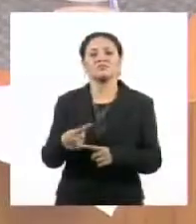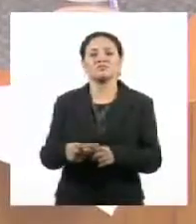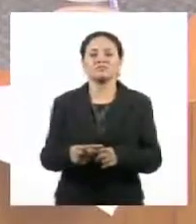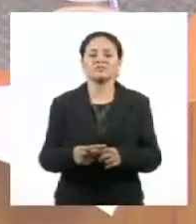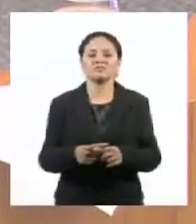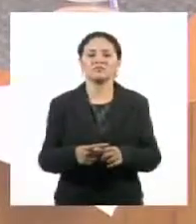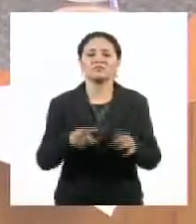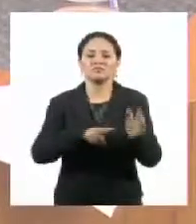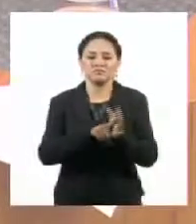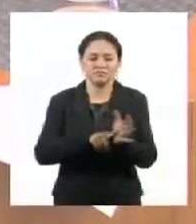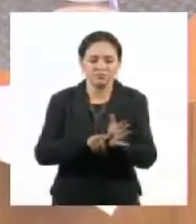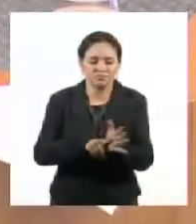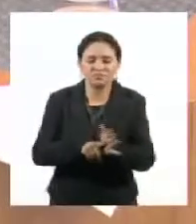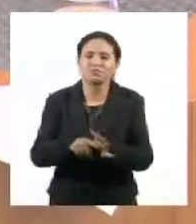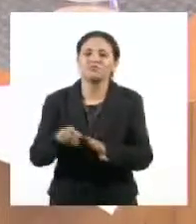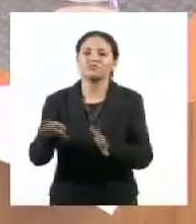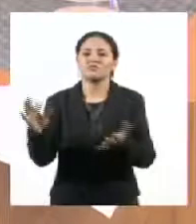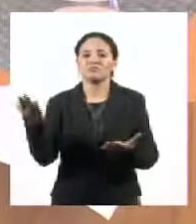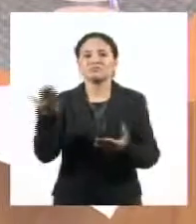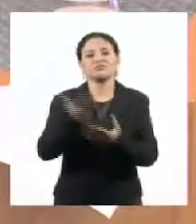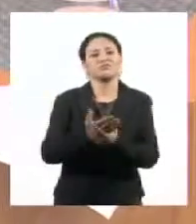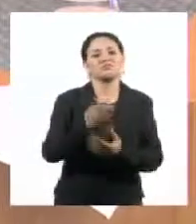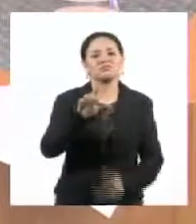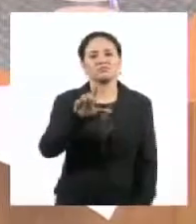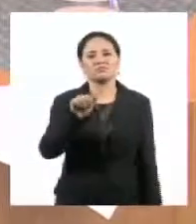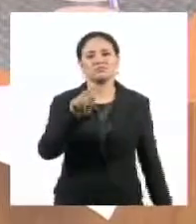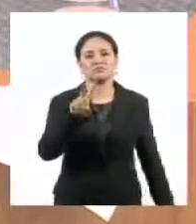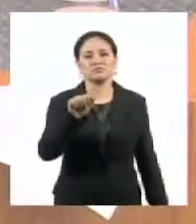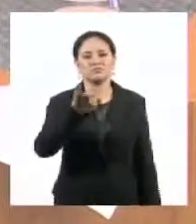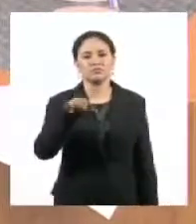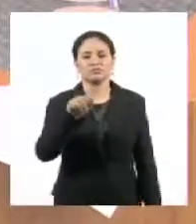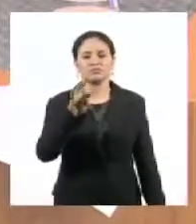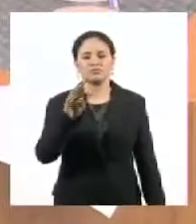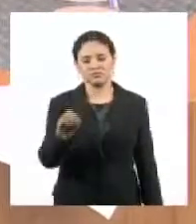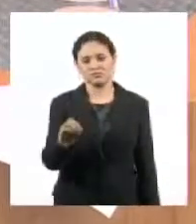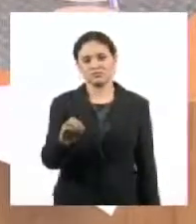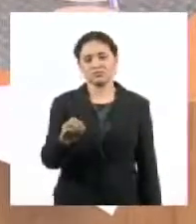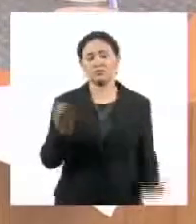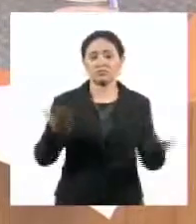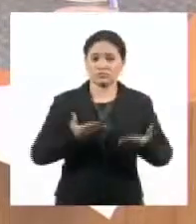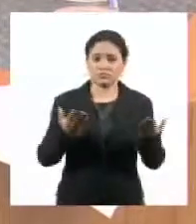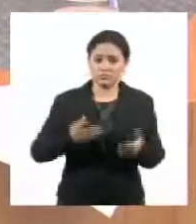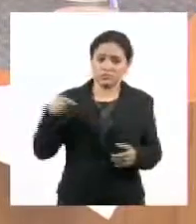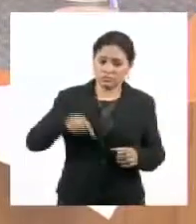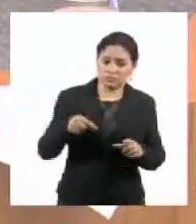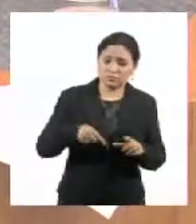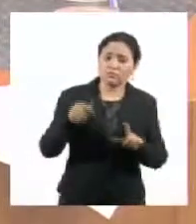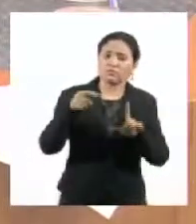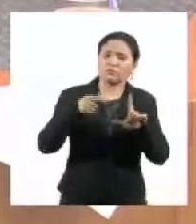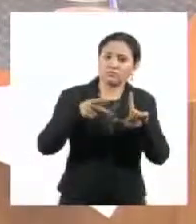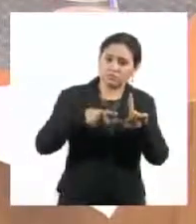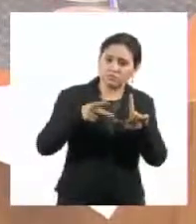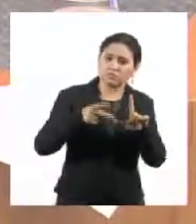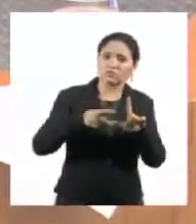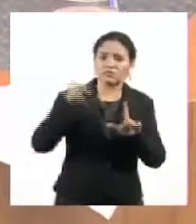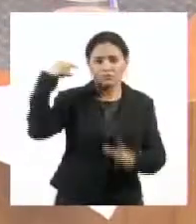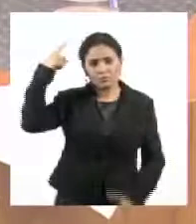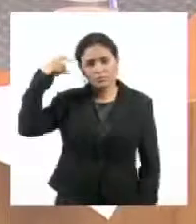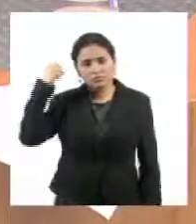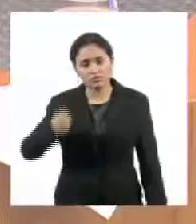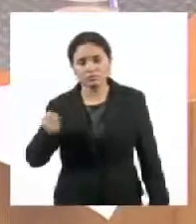Passo do Miá e de Ribamar. Senhoras e senhores, esse comércio